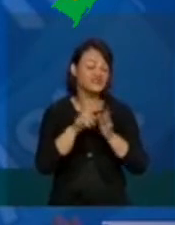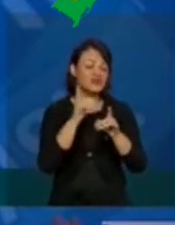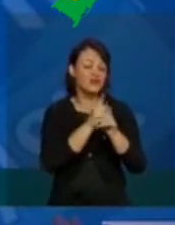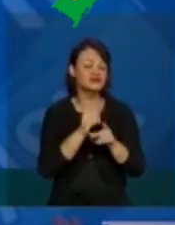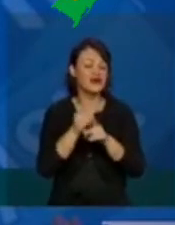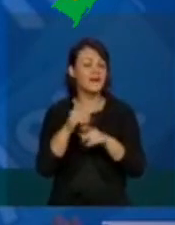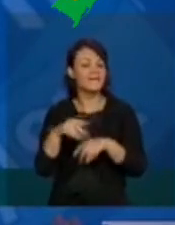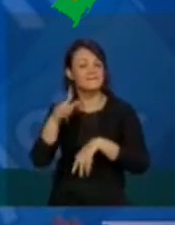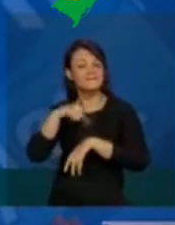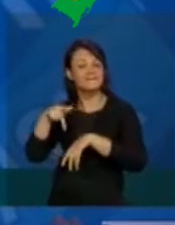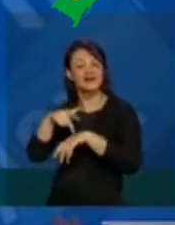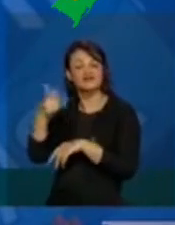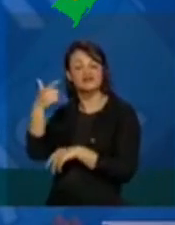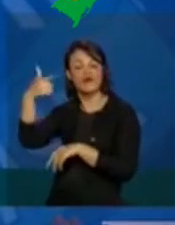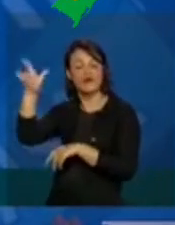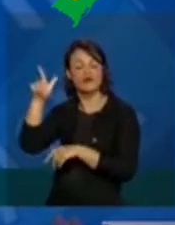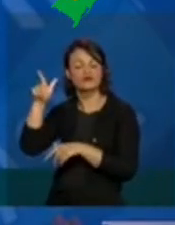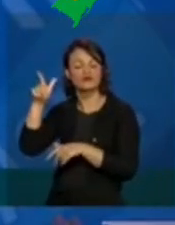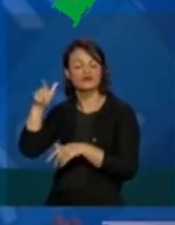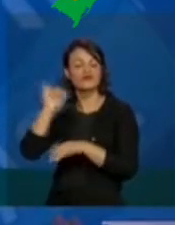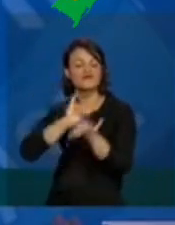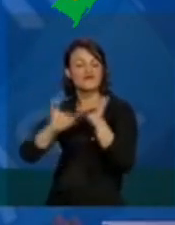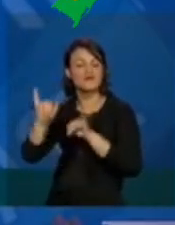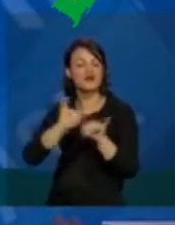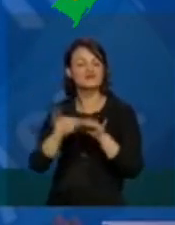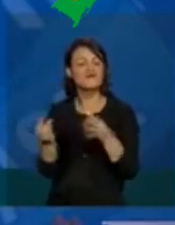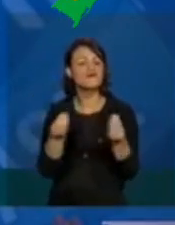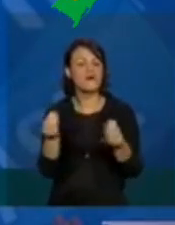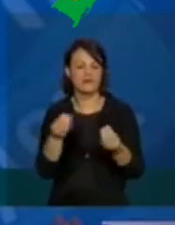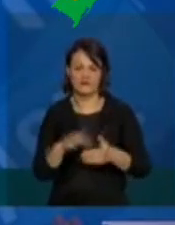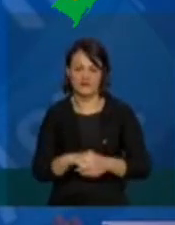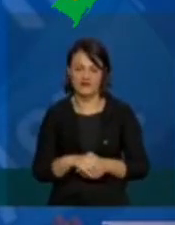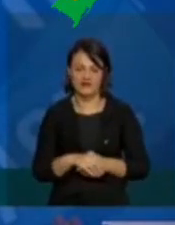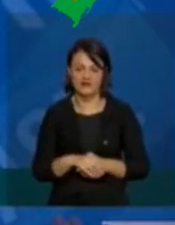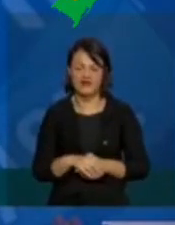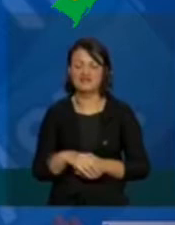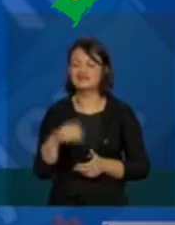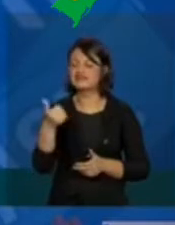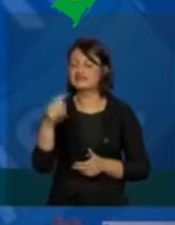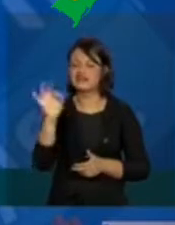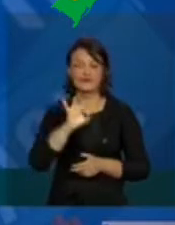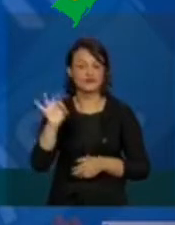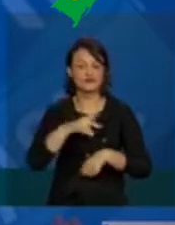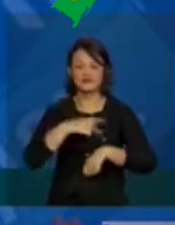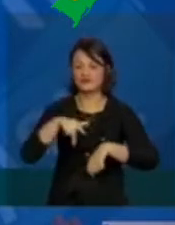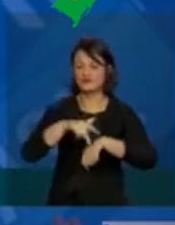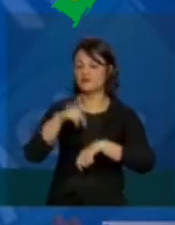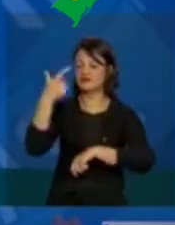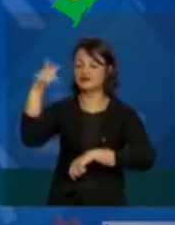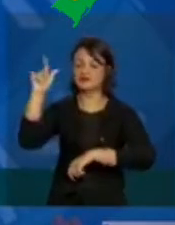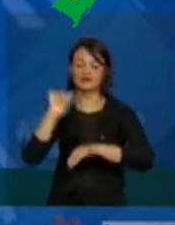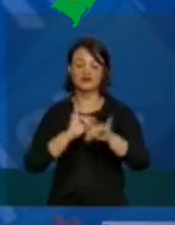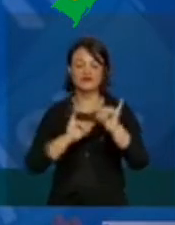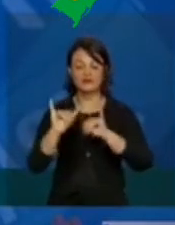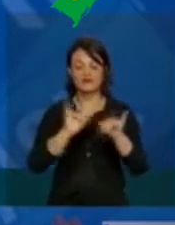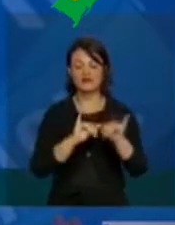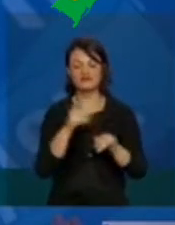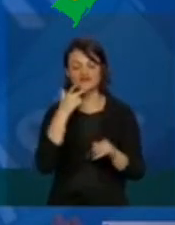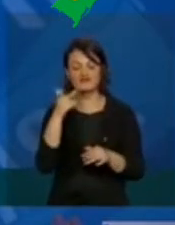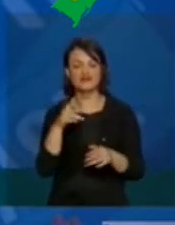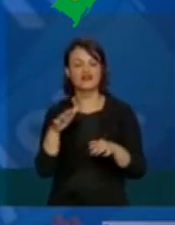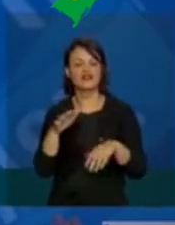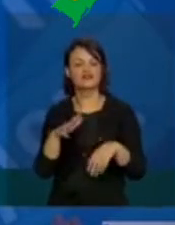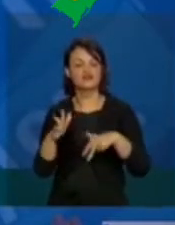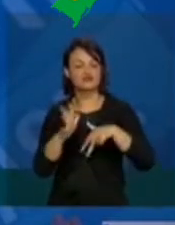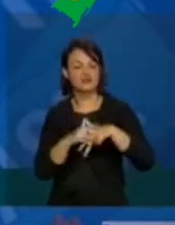outros países disponibilizavam essas informações. 100% dos países que disponibilizam a informação do paciente